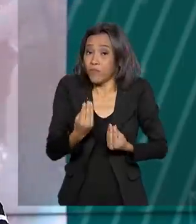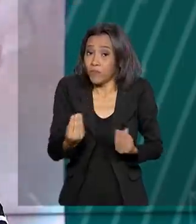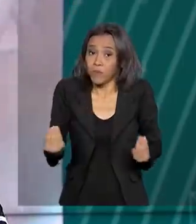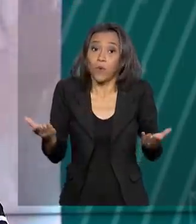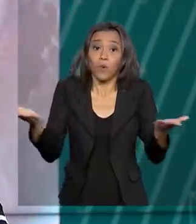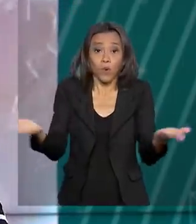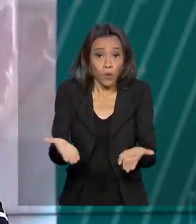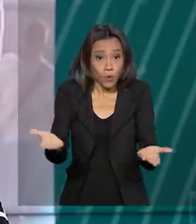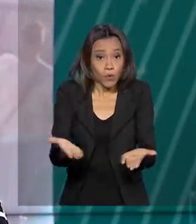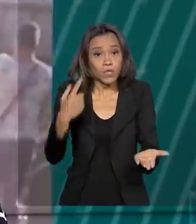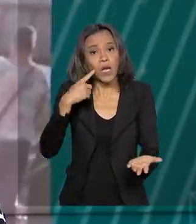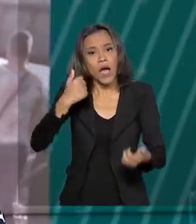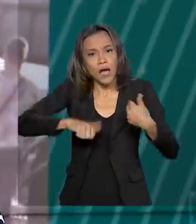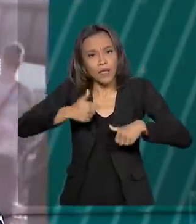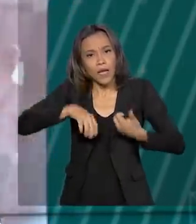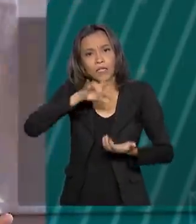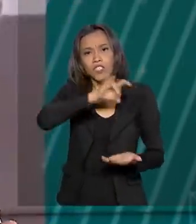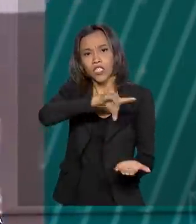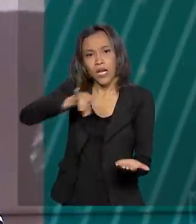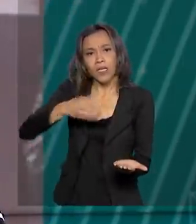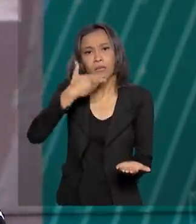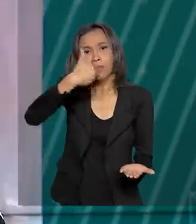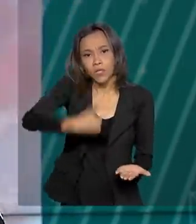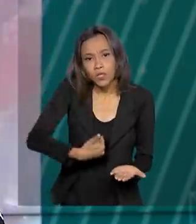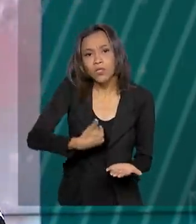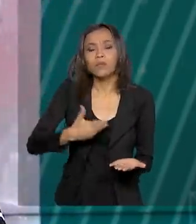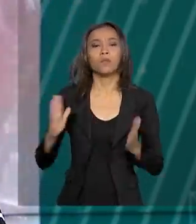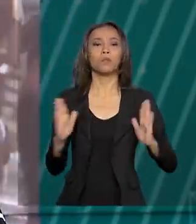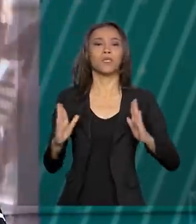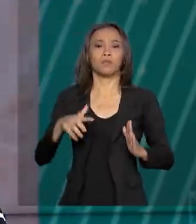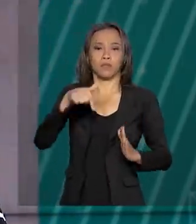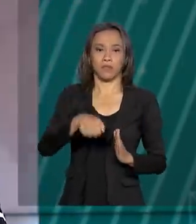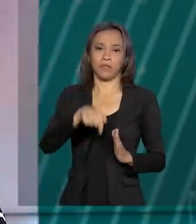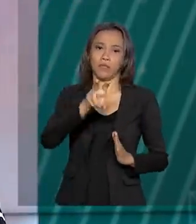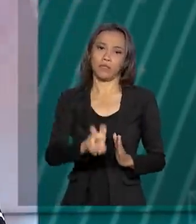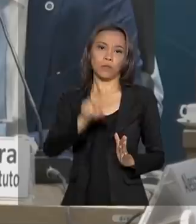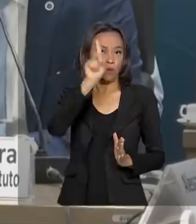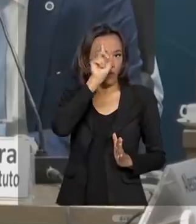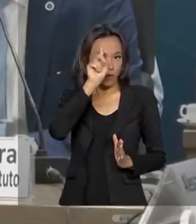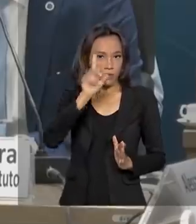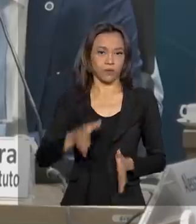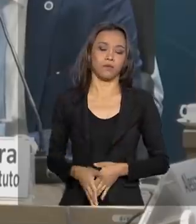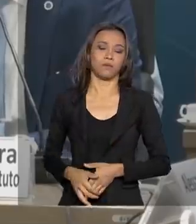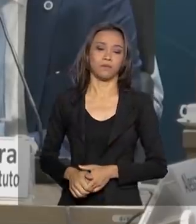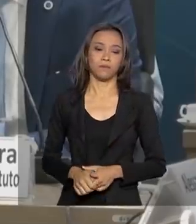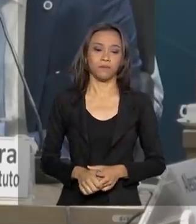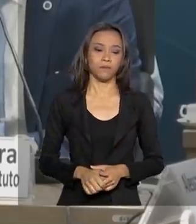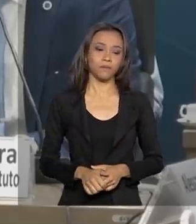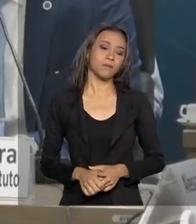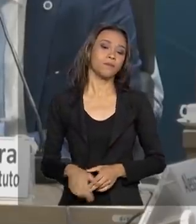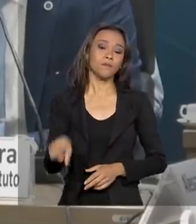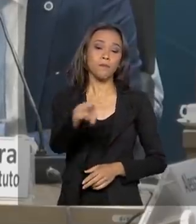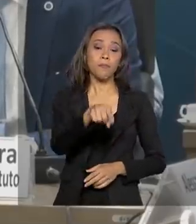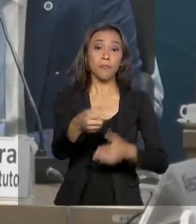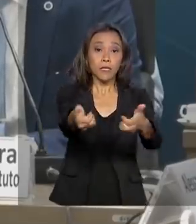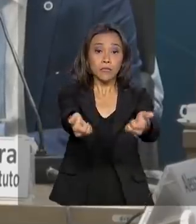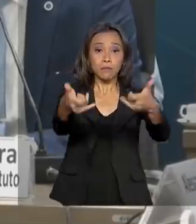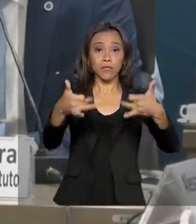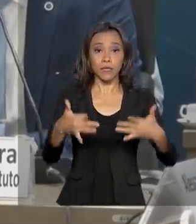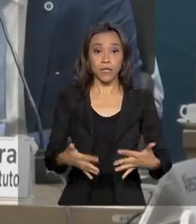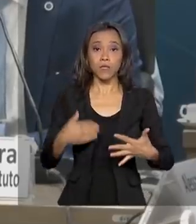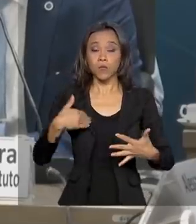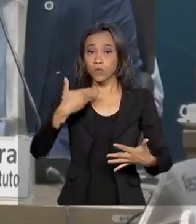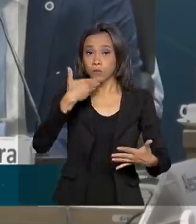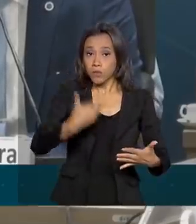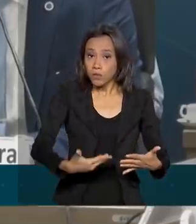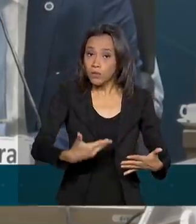Atualmente, a análise de cada pedido dura em média 75 dias. Os pedidos e os prazos de